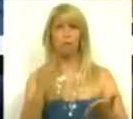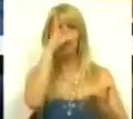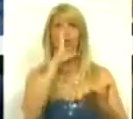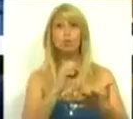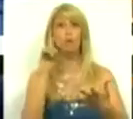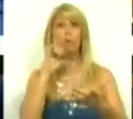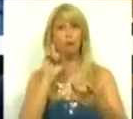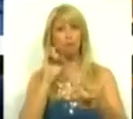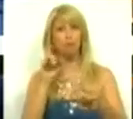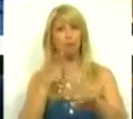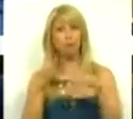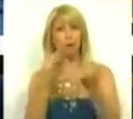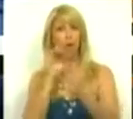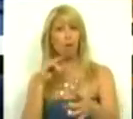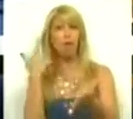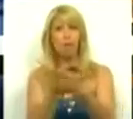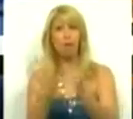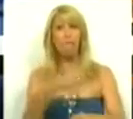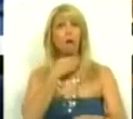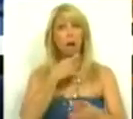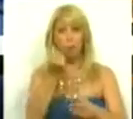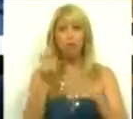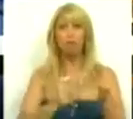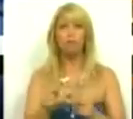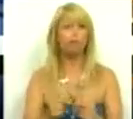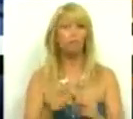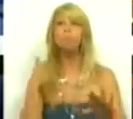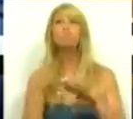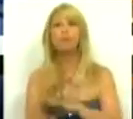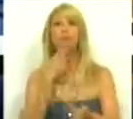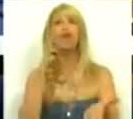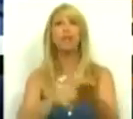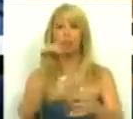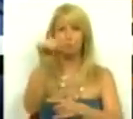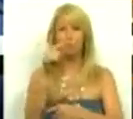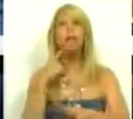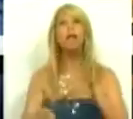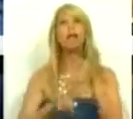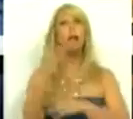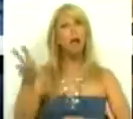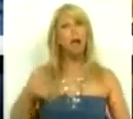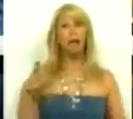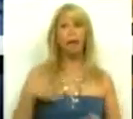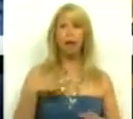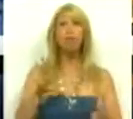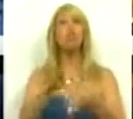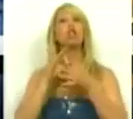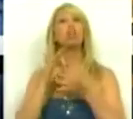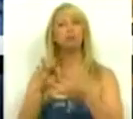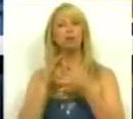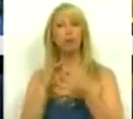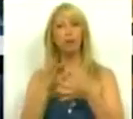financeira. O Estado Social garante-se com o realismo, com criação de riqueza e com